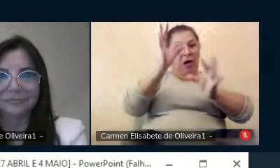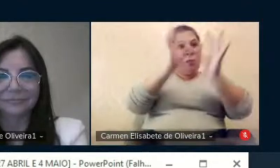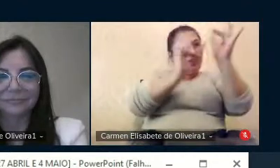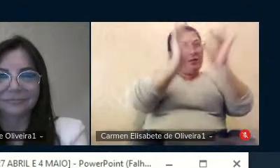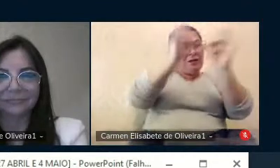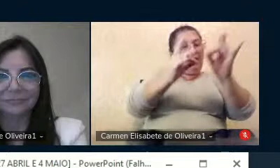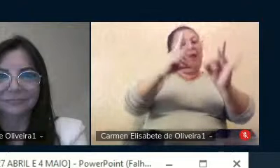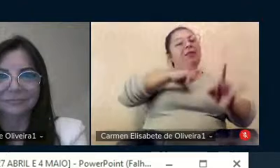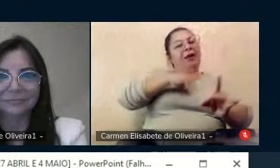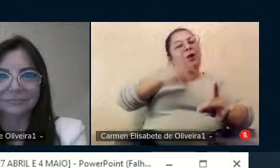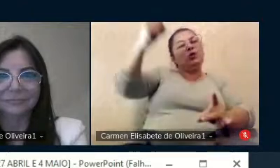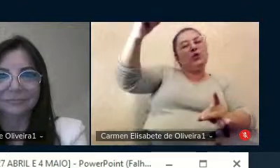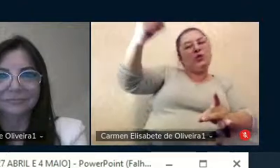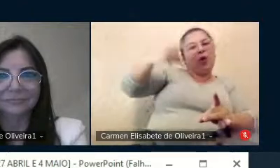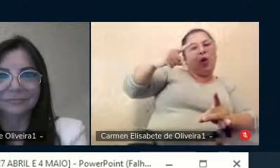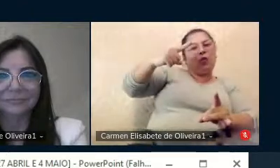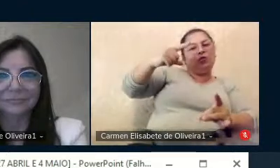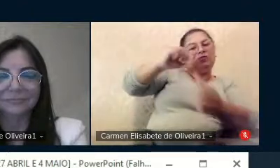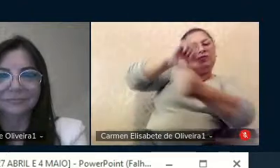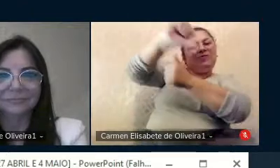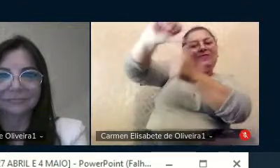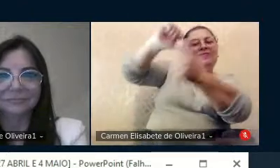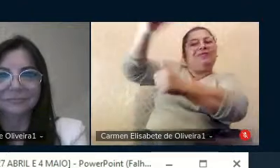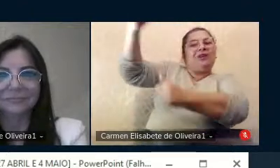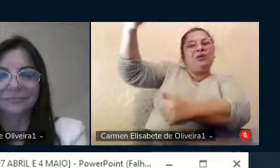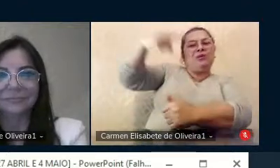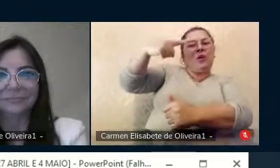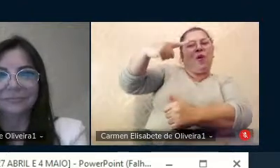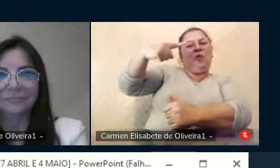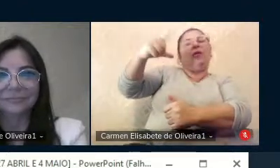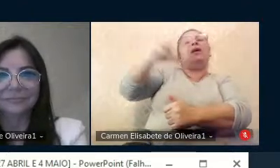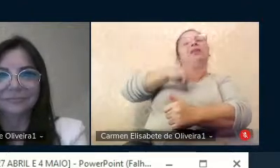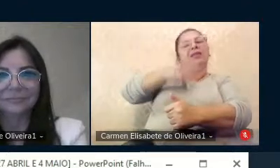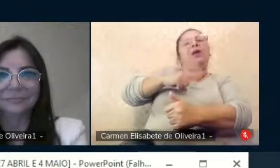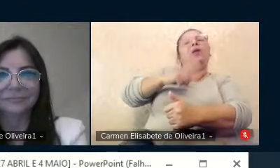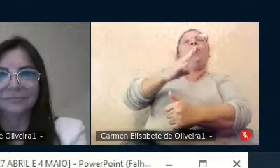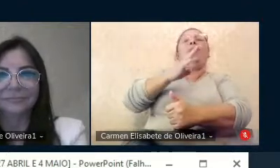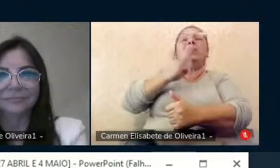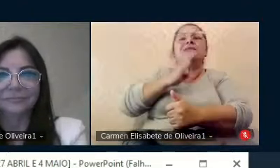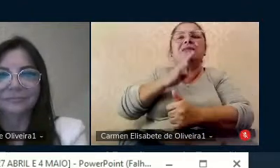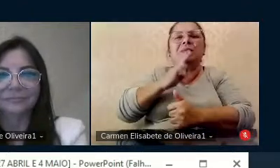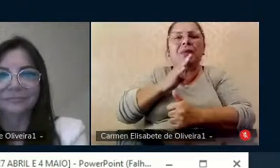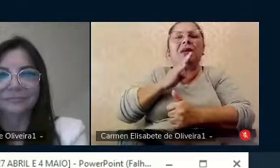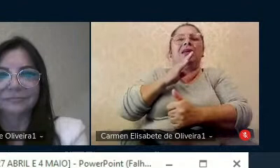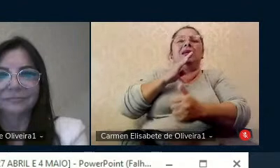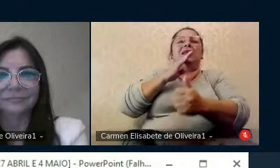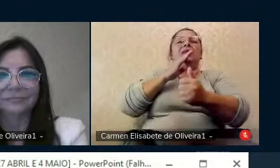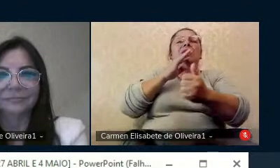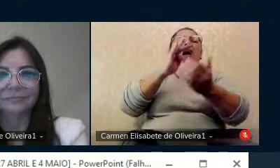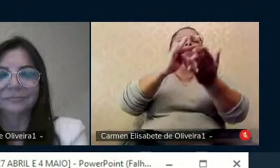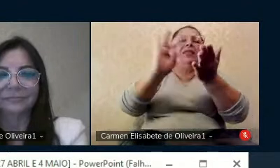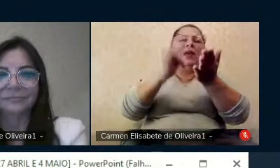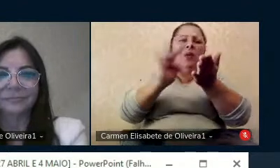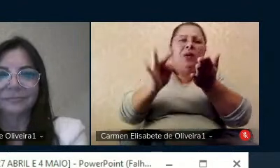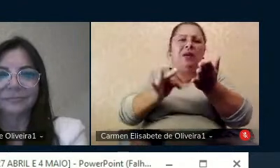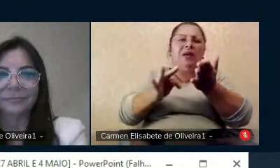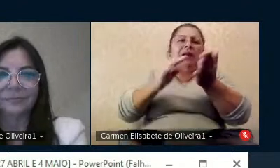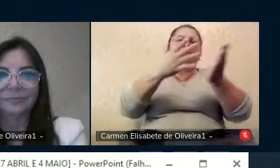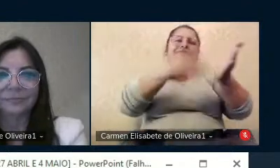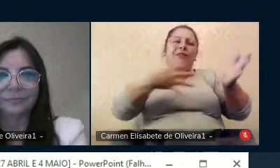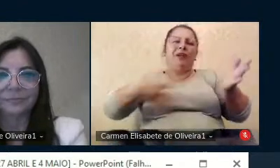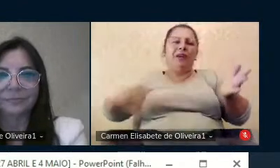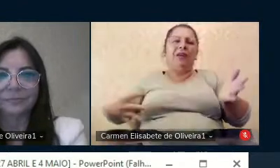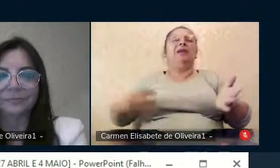sol. Um sol que vai iluminar o conhecimento sobre a teoria dos haikais, um sol que